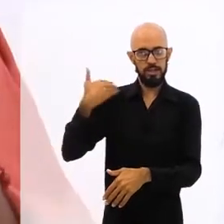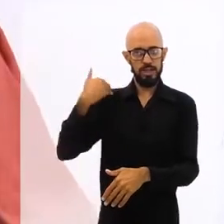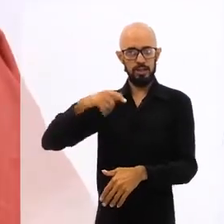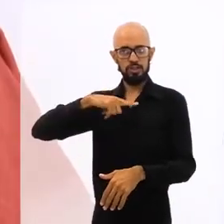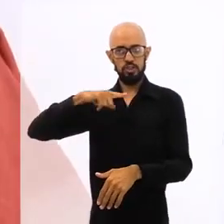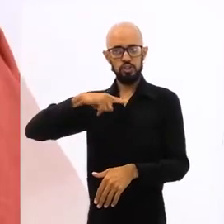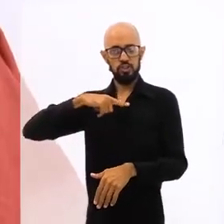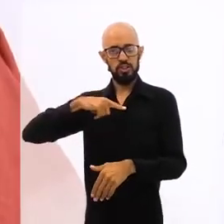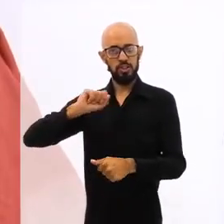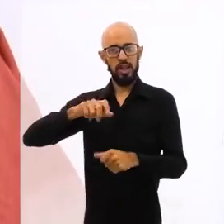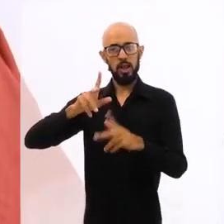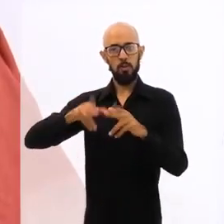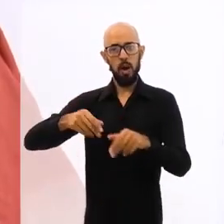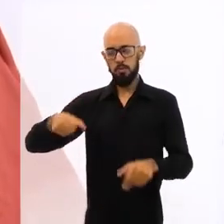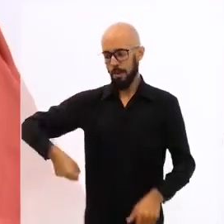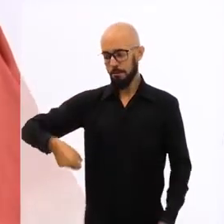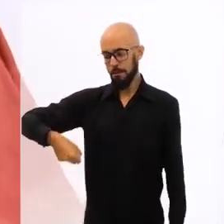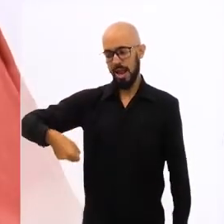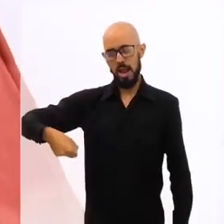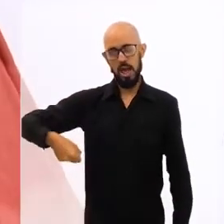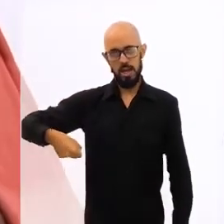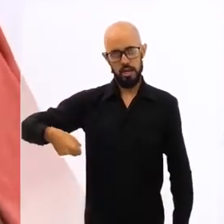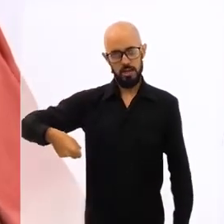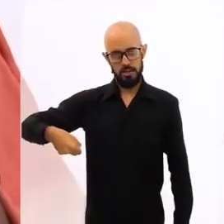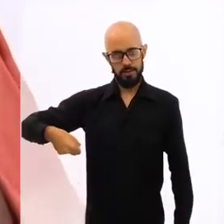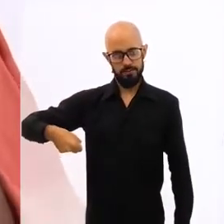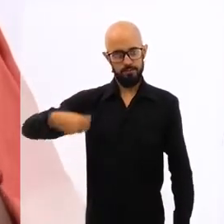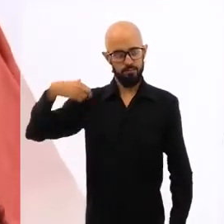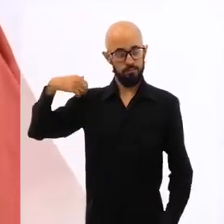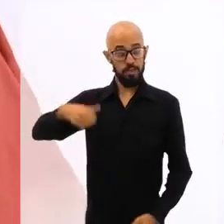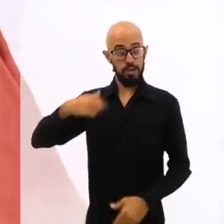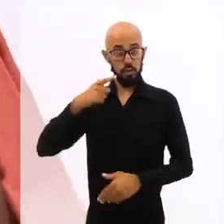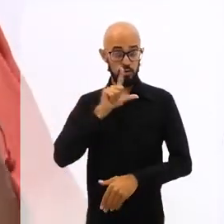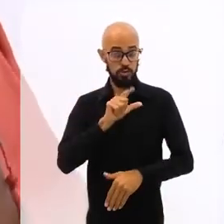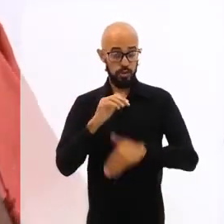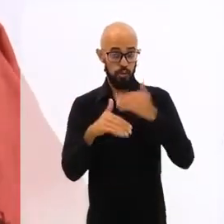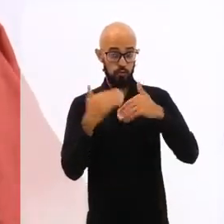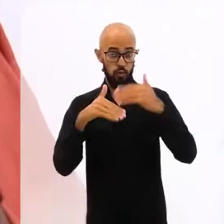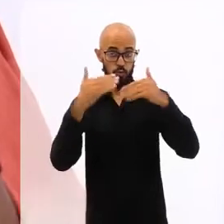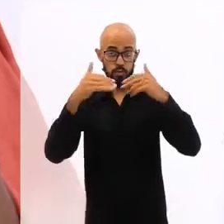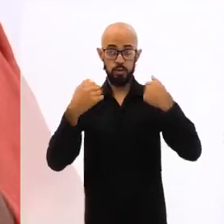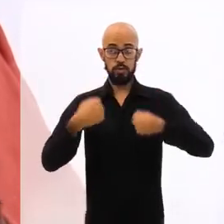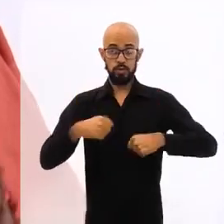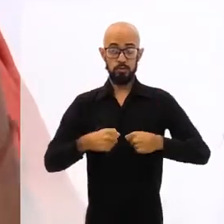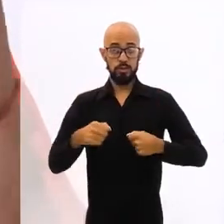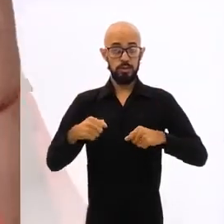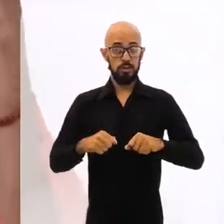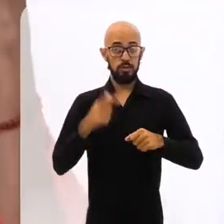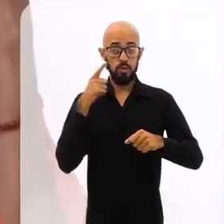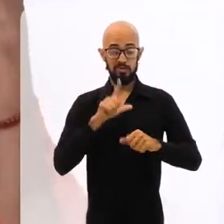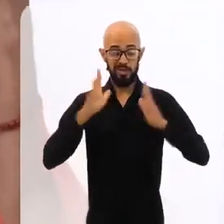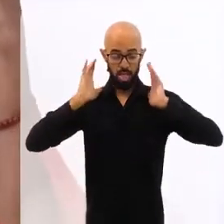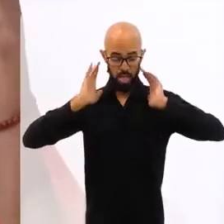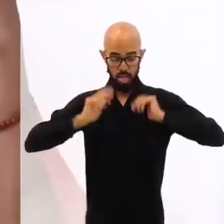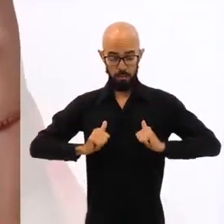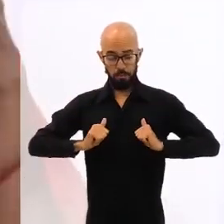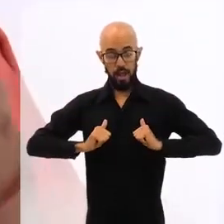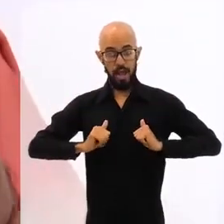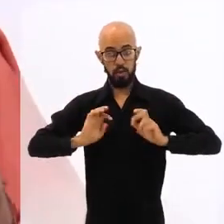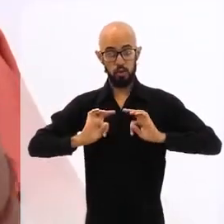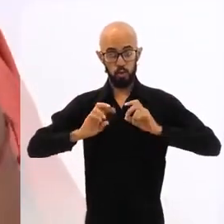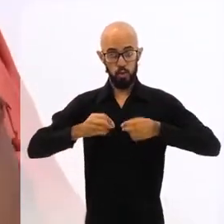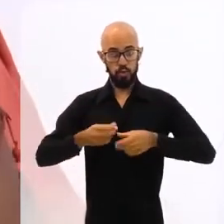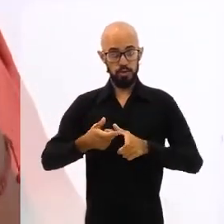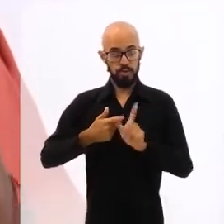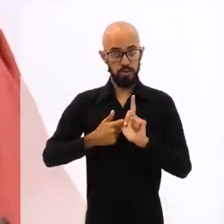uma bagagem. Tá? Então, para que nós possamos evoluir, é necessário purificar esses débitos. Então,